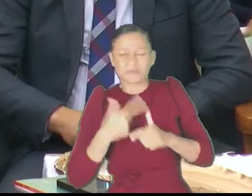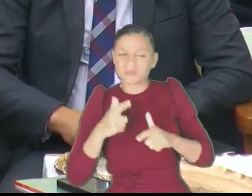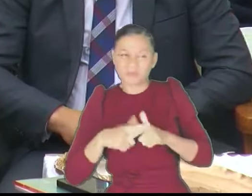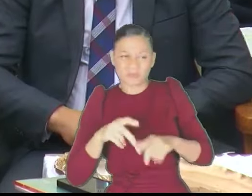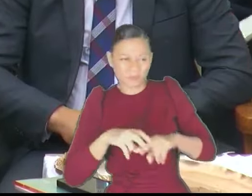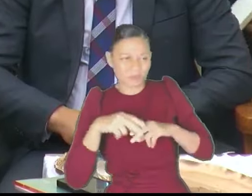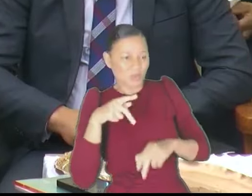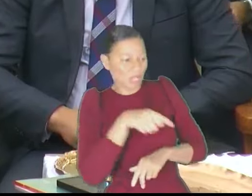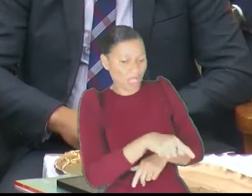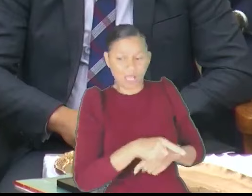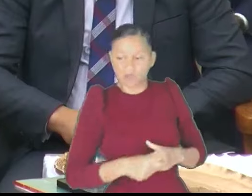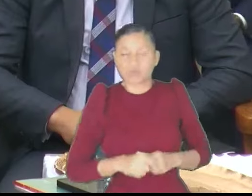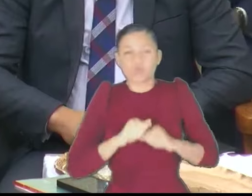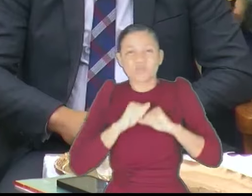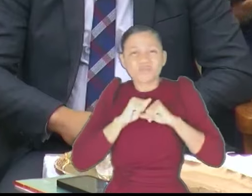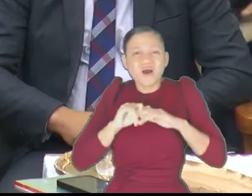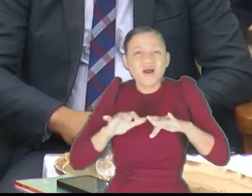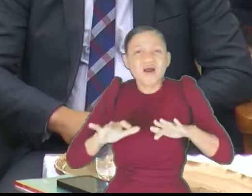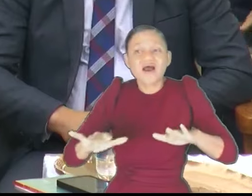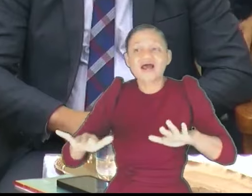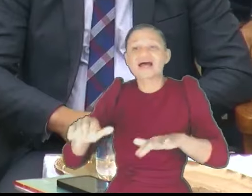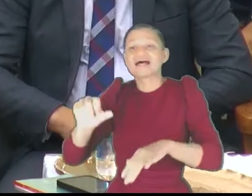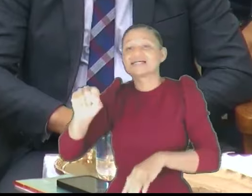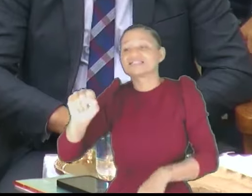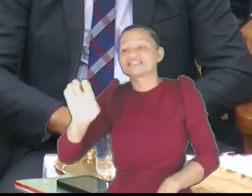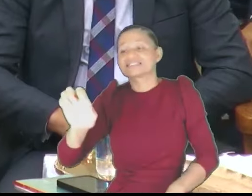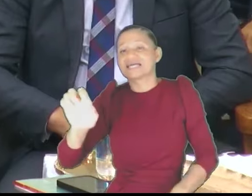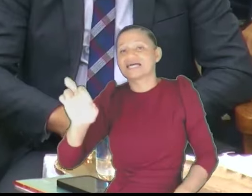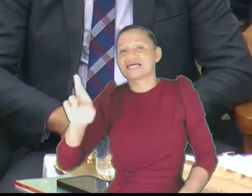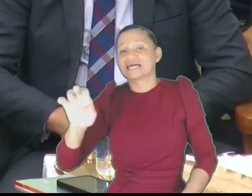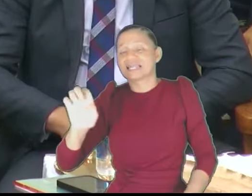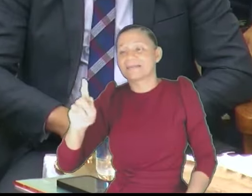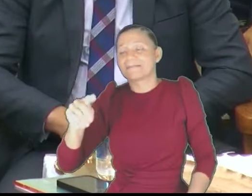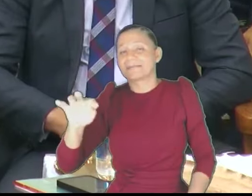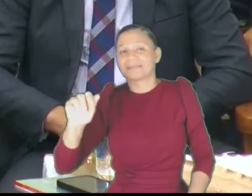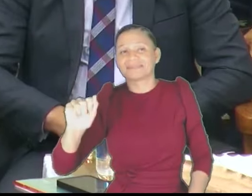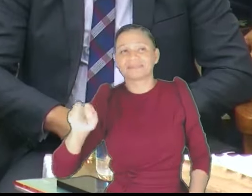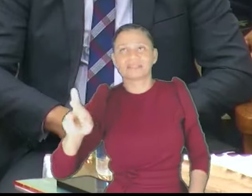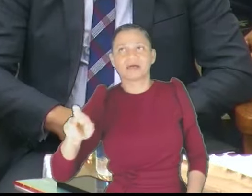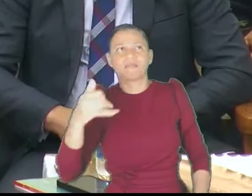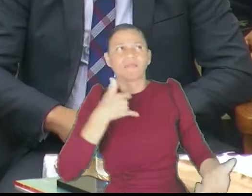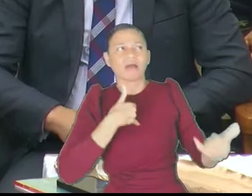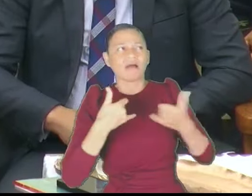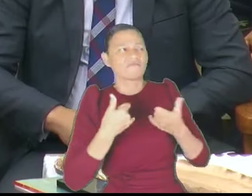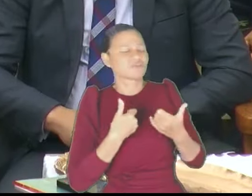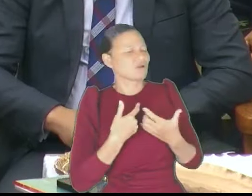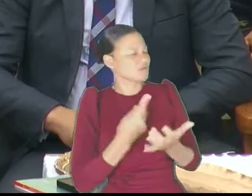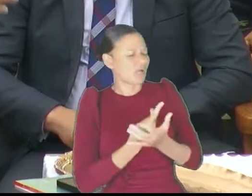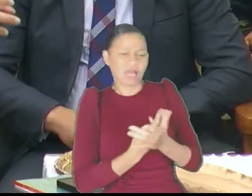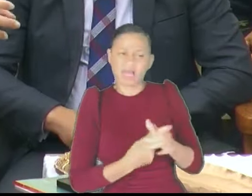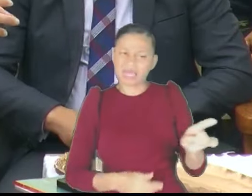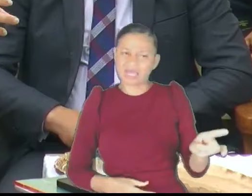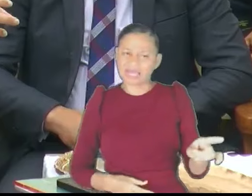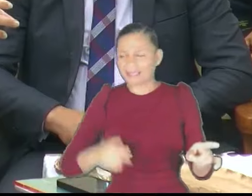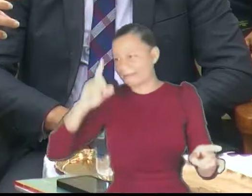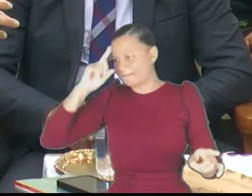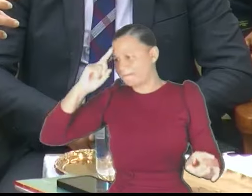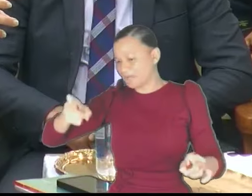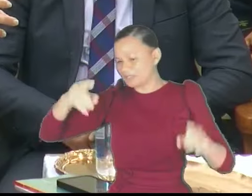a notícia chegou lá em Serepta, a mulher disse: tem alguma coisa errada. Eu ouvi o tempo todo que quem manda a chuva é